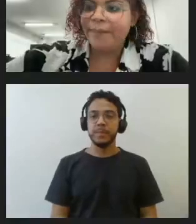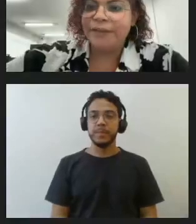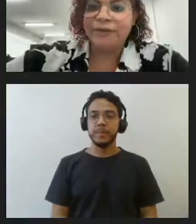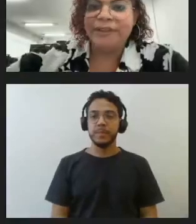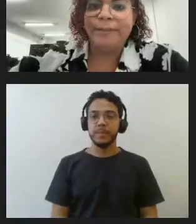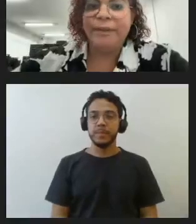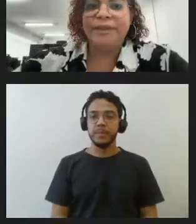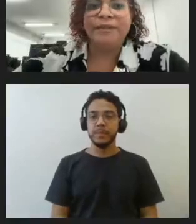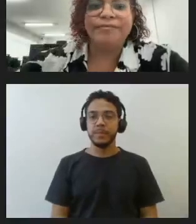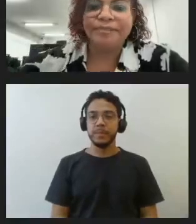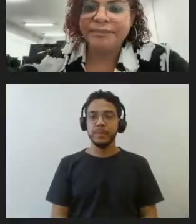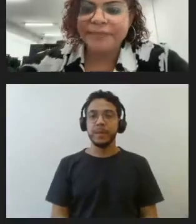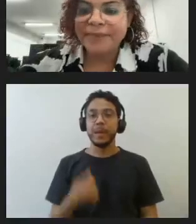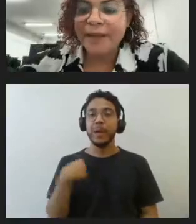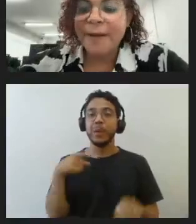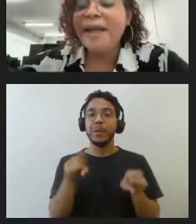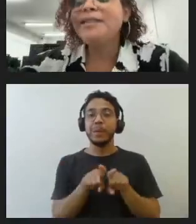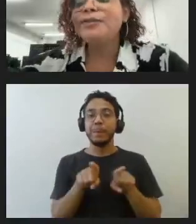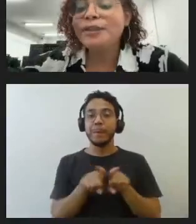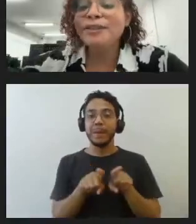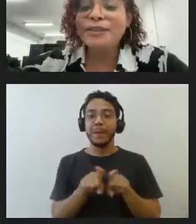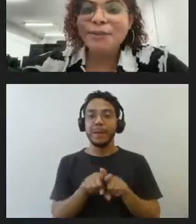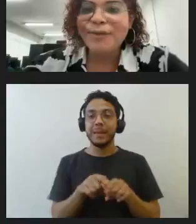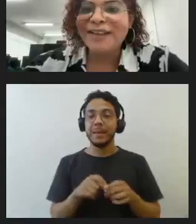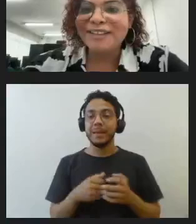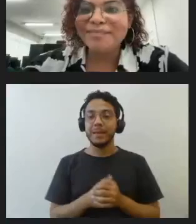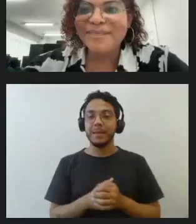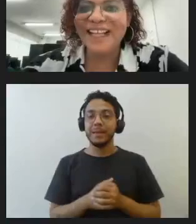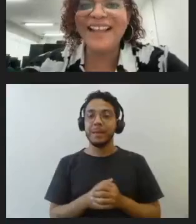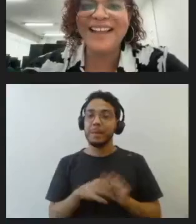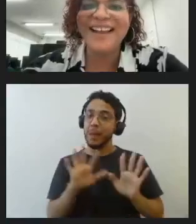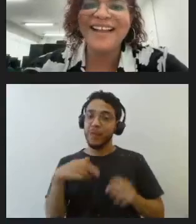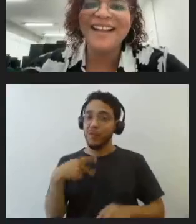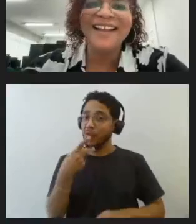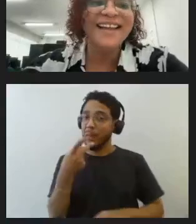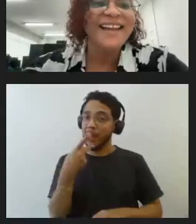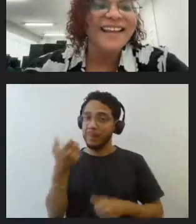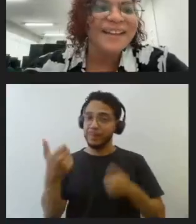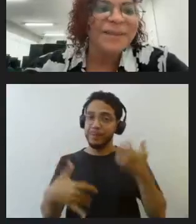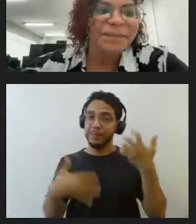Eu também estou sem a permissão. Mas, enquanto isso, eu vou falando.